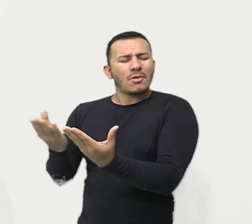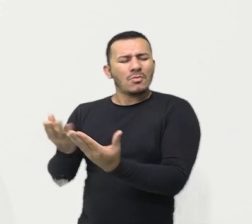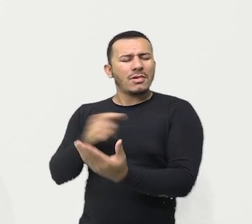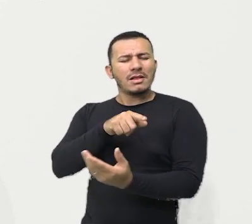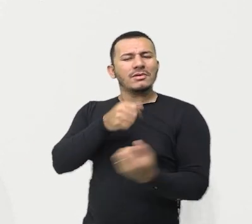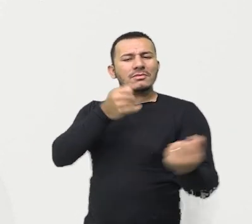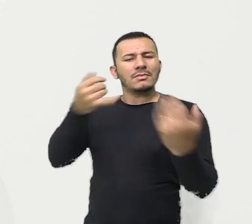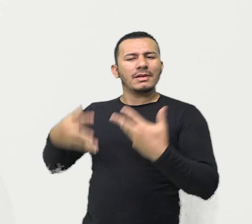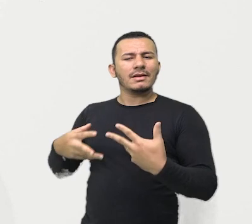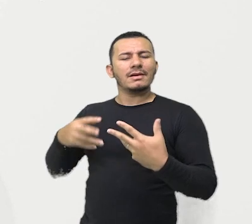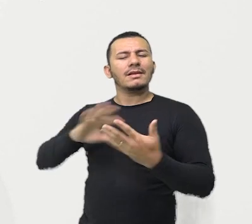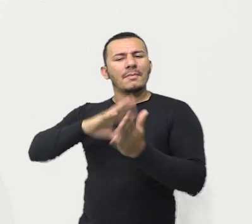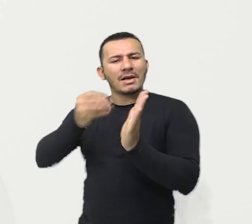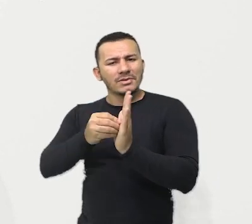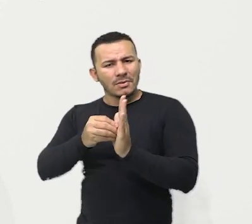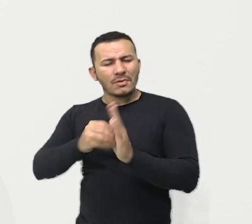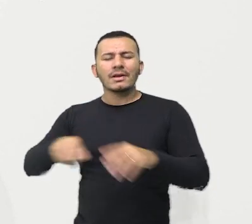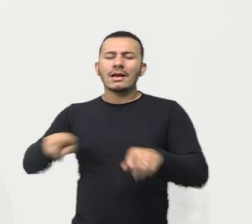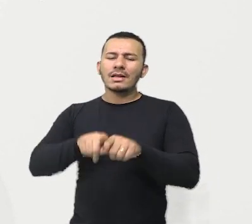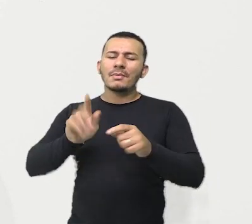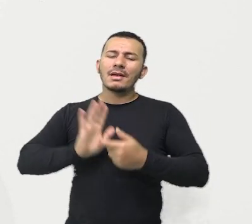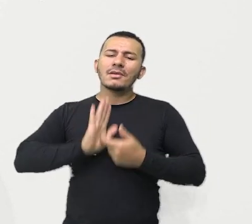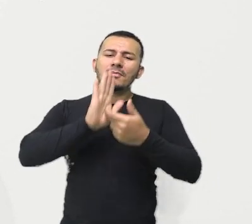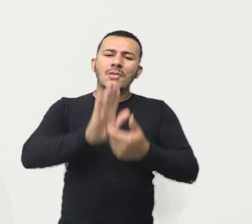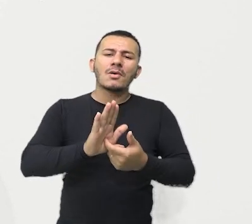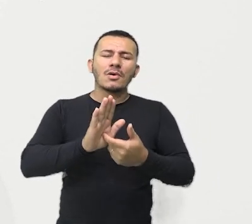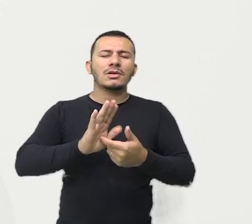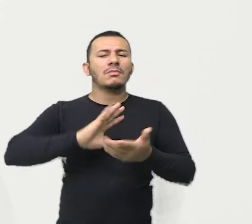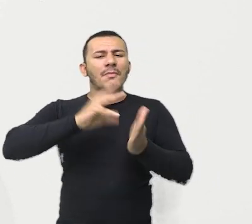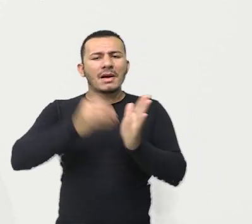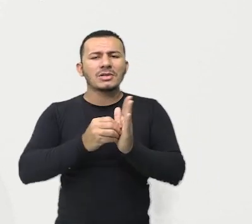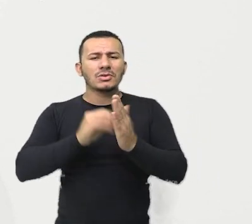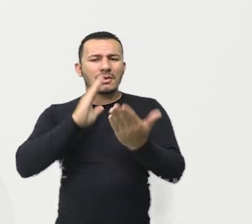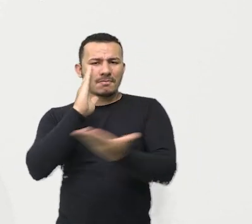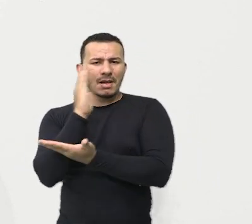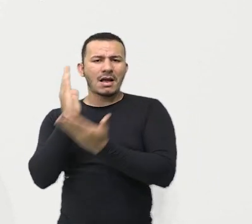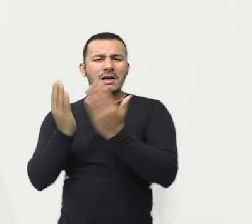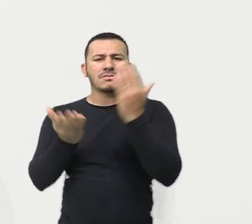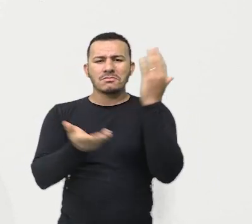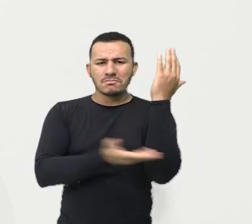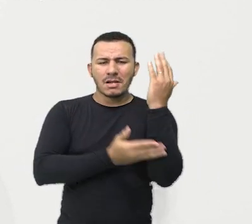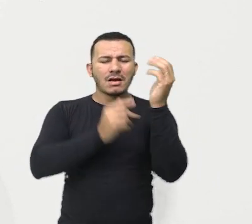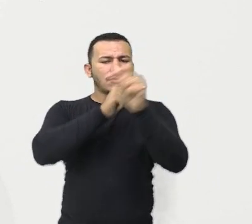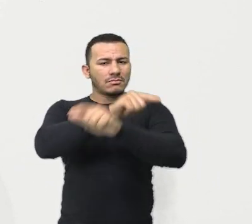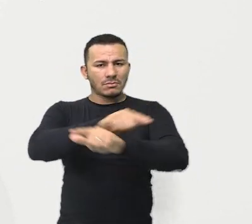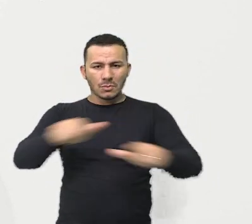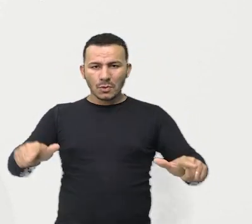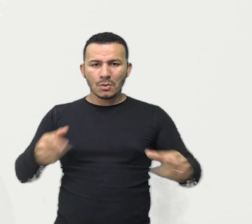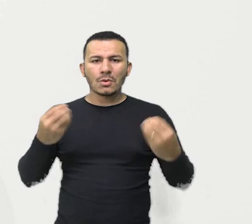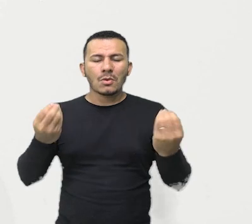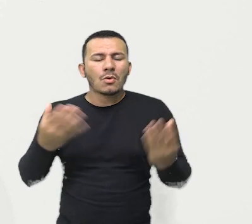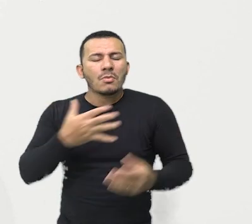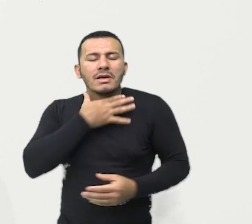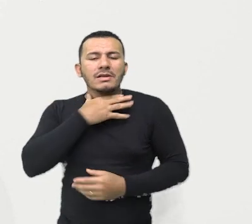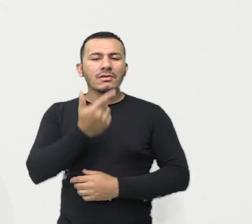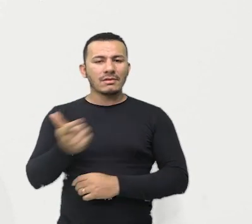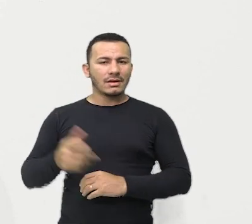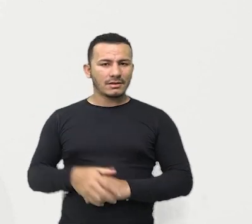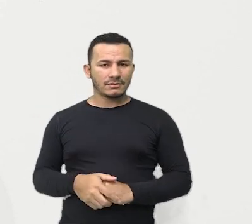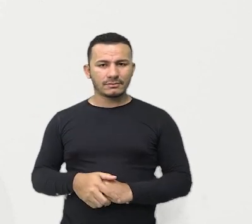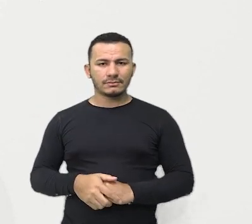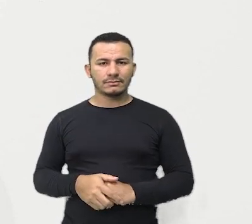à Amazônia e, ao mesmo tempo, mostra uma Amazônia destruída? Como é que ele diz que não tem crise